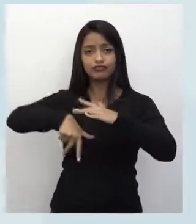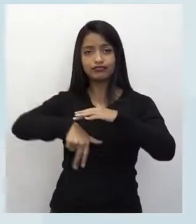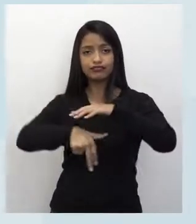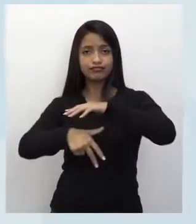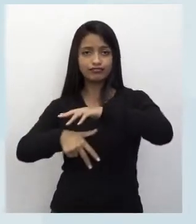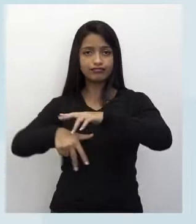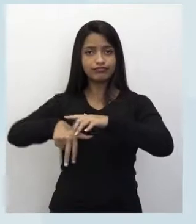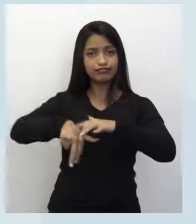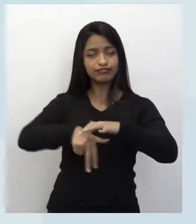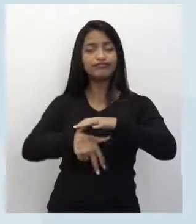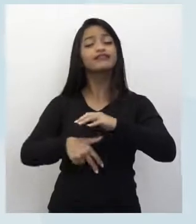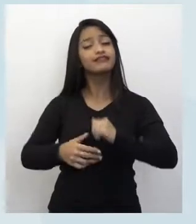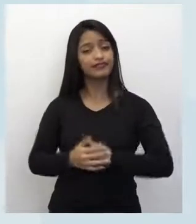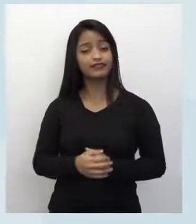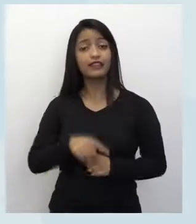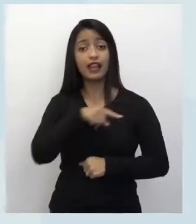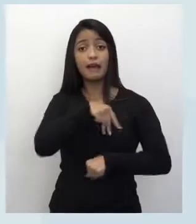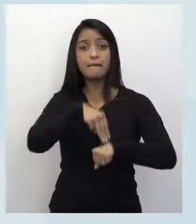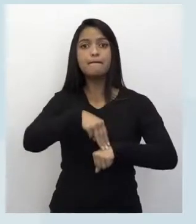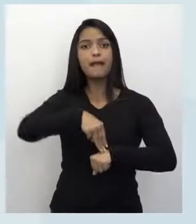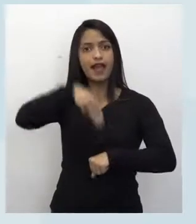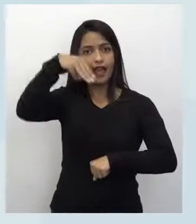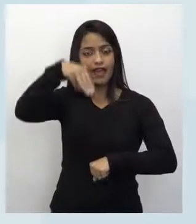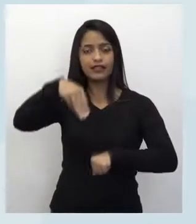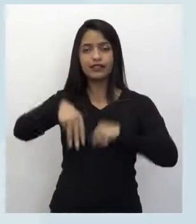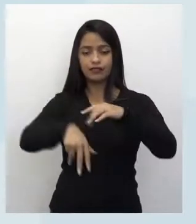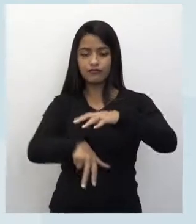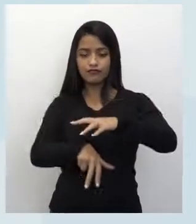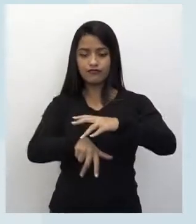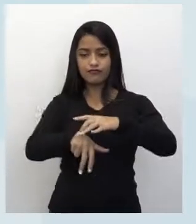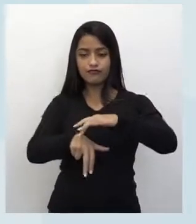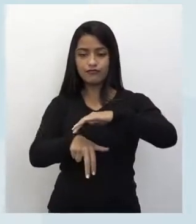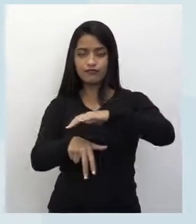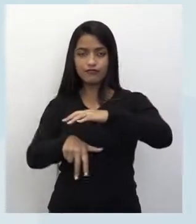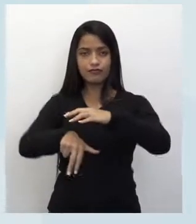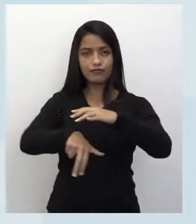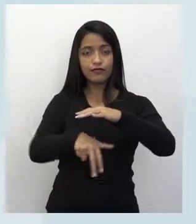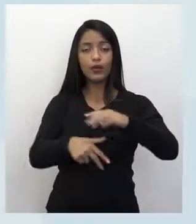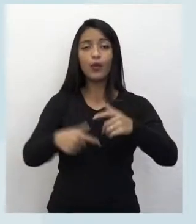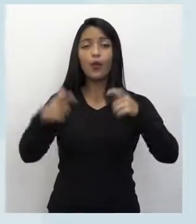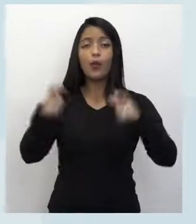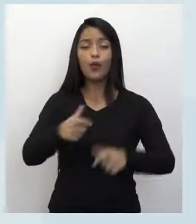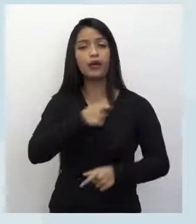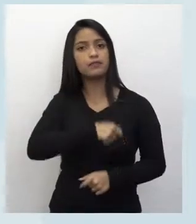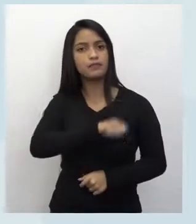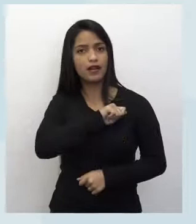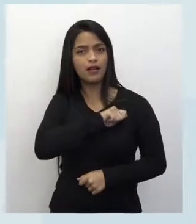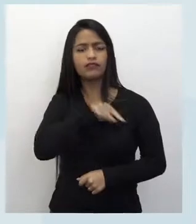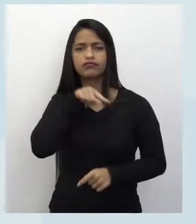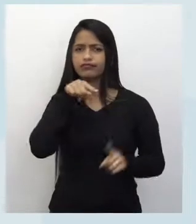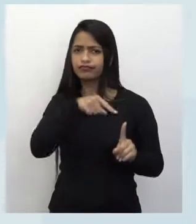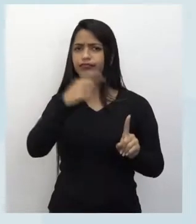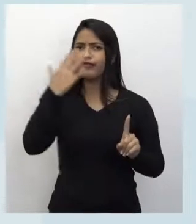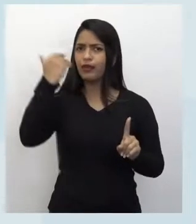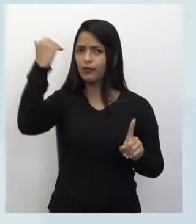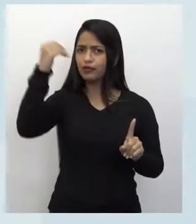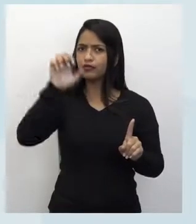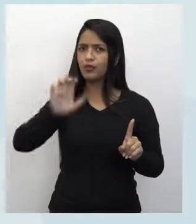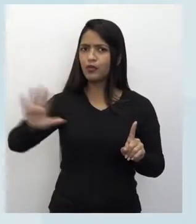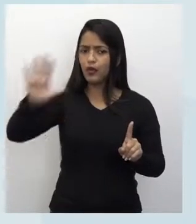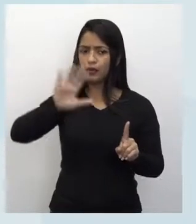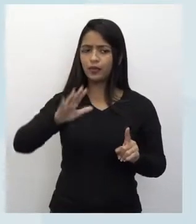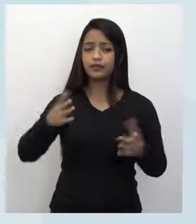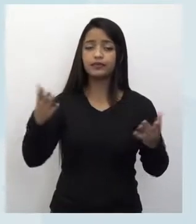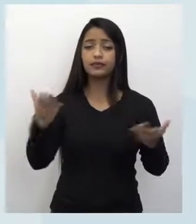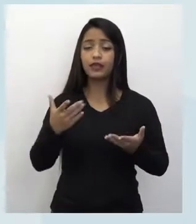Ele é mestre dos marionetistas de fio da Espanha, muito conhecido na Europa, tá? 3 peças que eu trouxe para